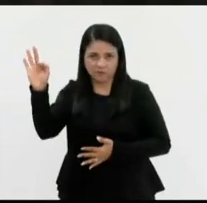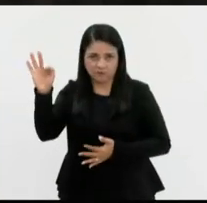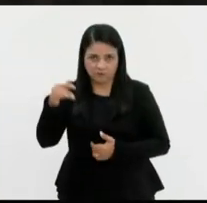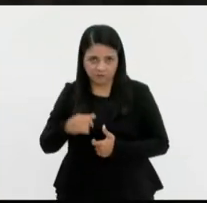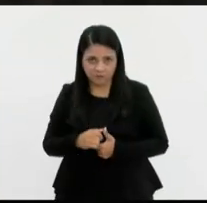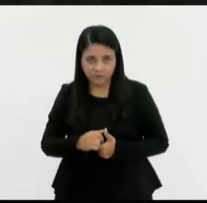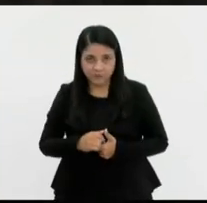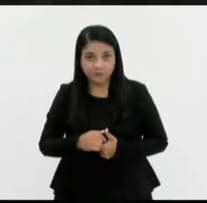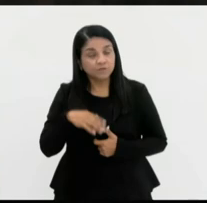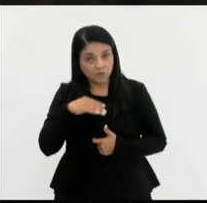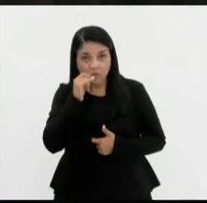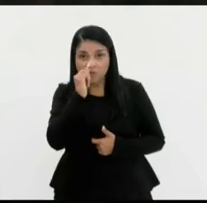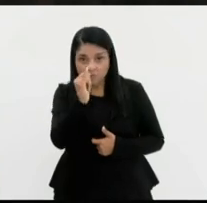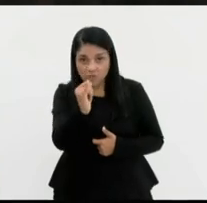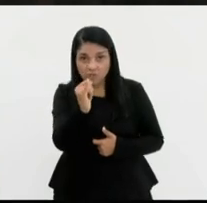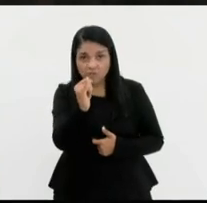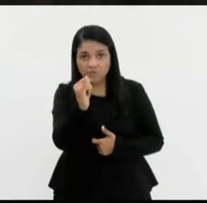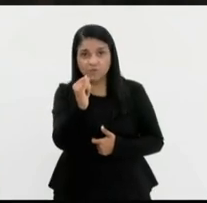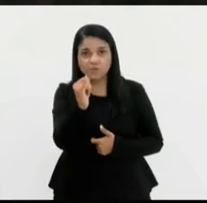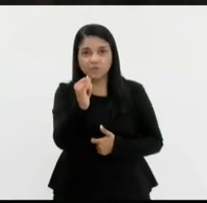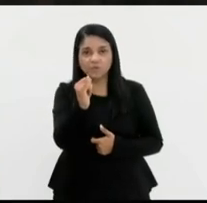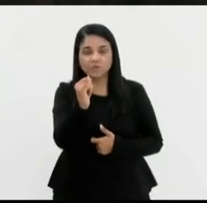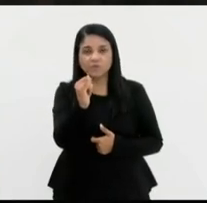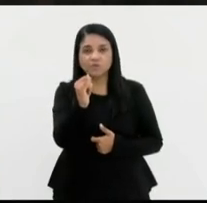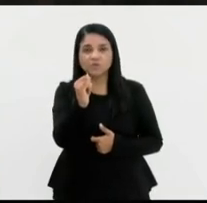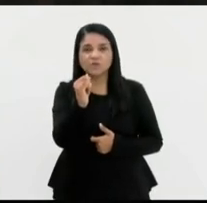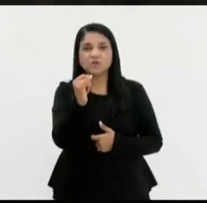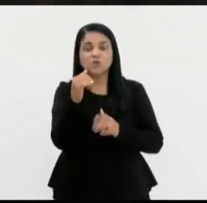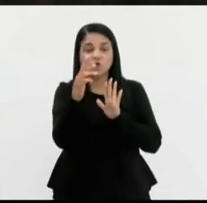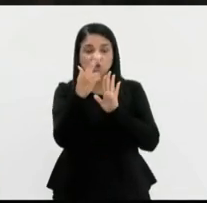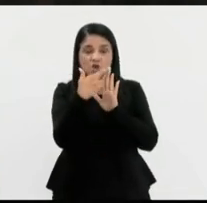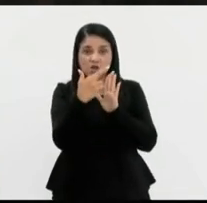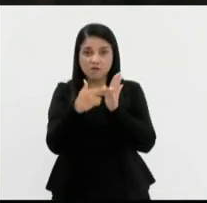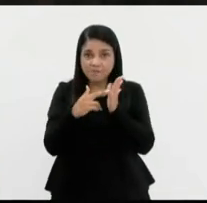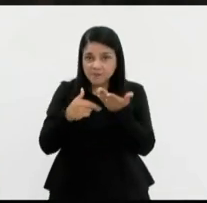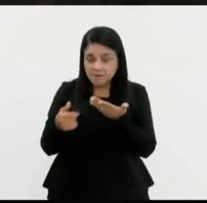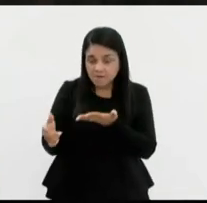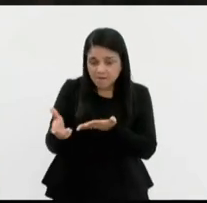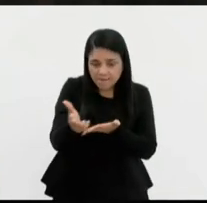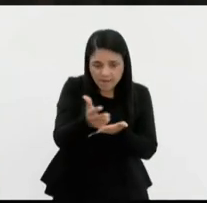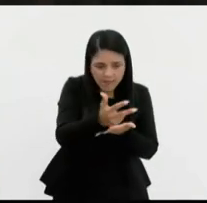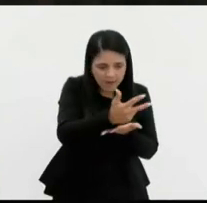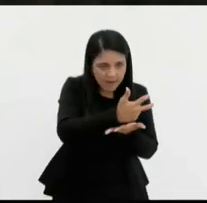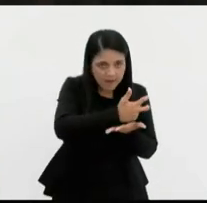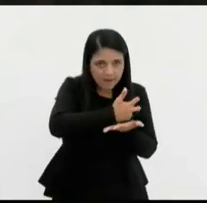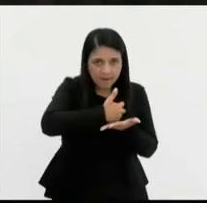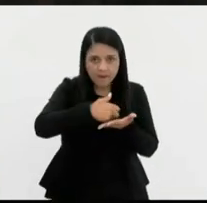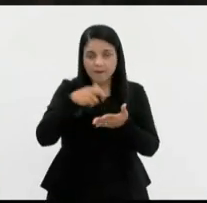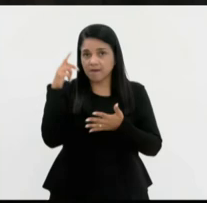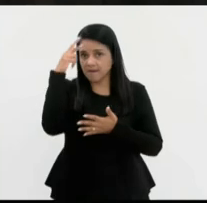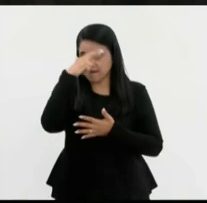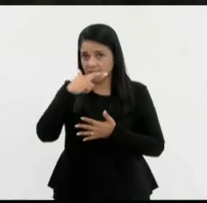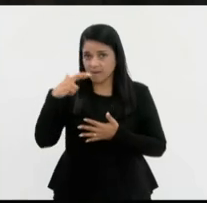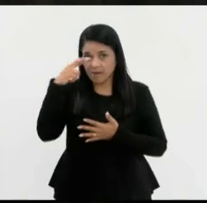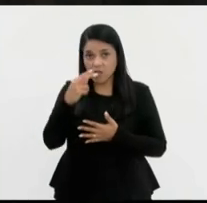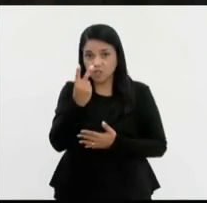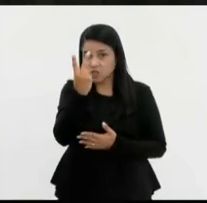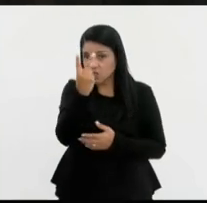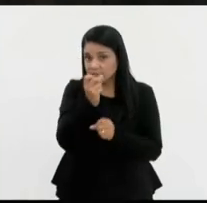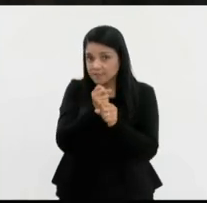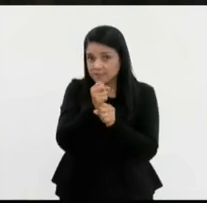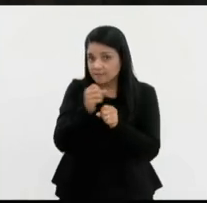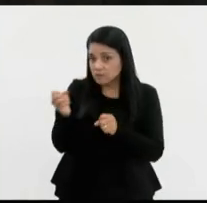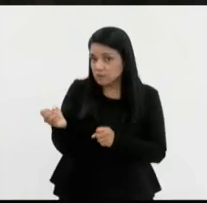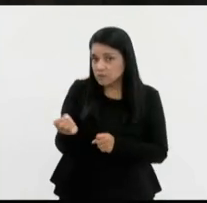tenho dito que o nosso regime de recuperação fiscal Faz 2 anos agora o novo